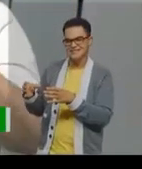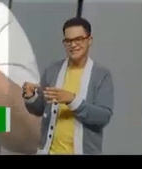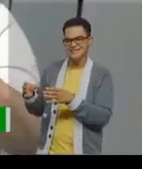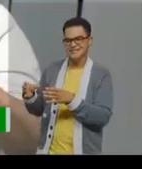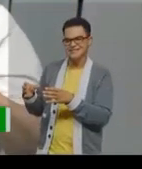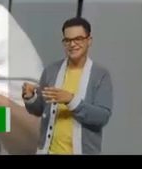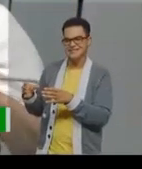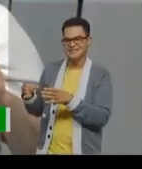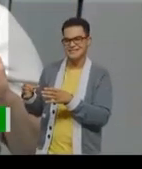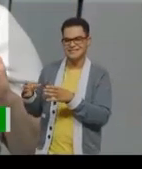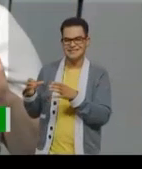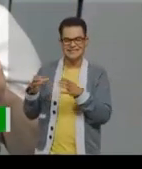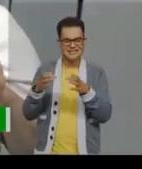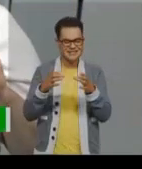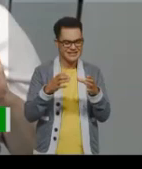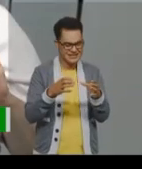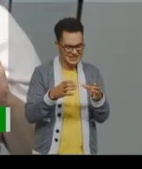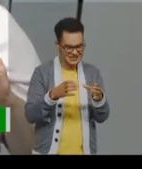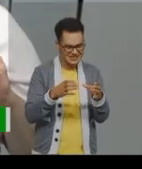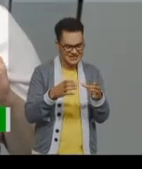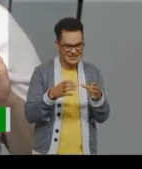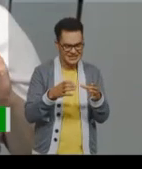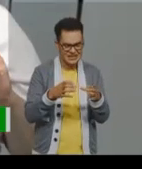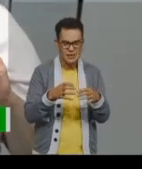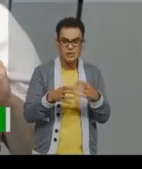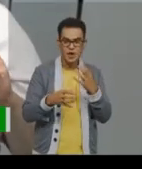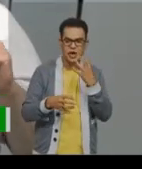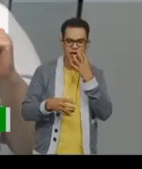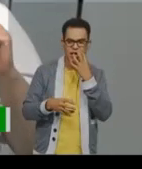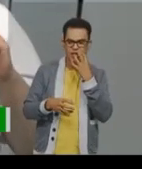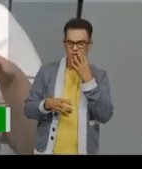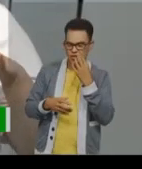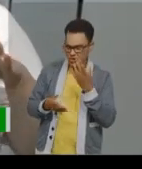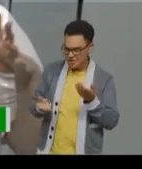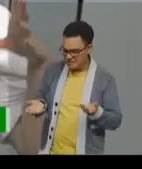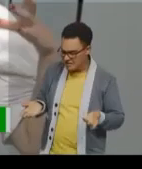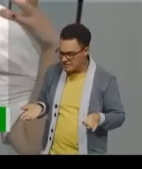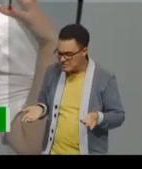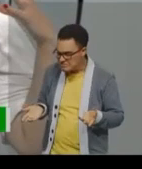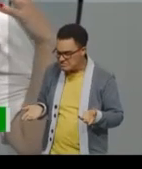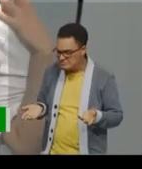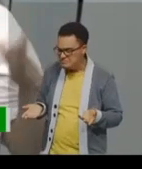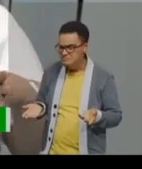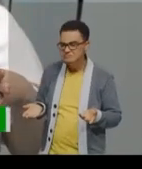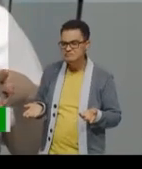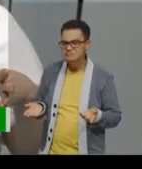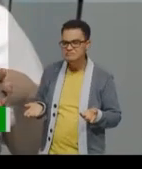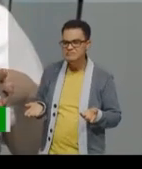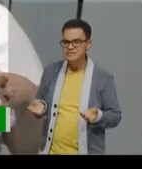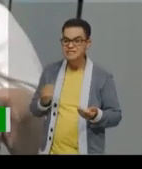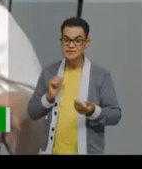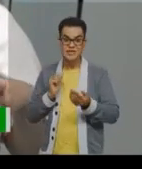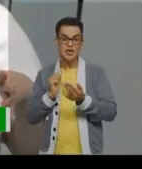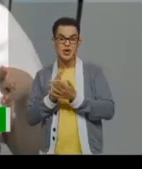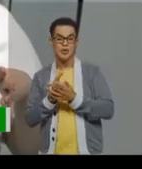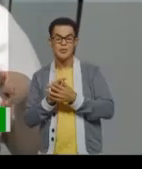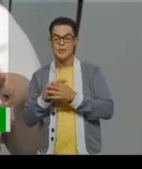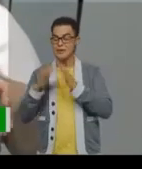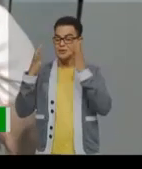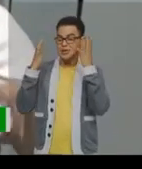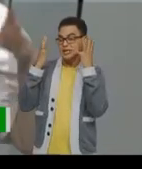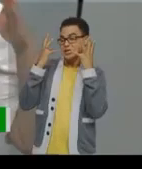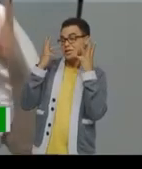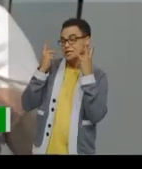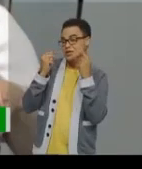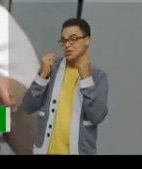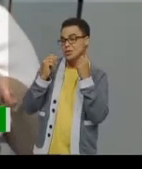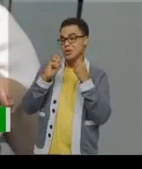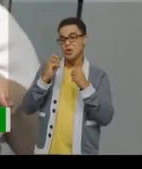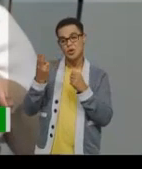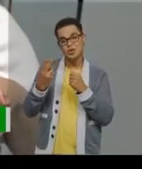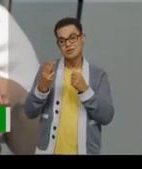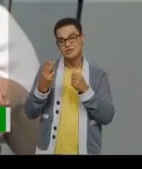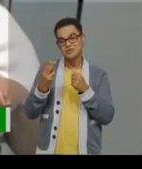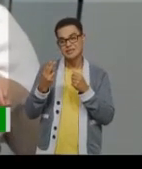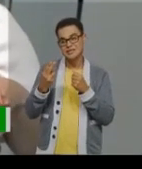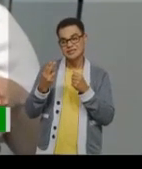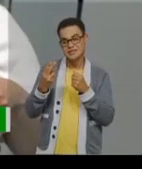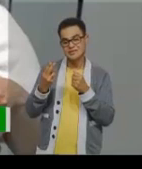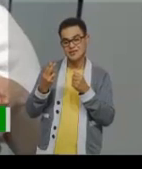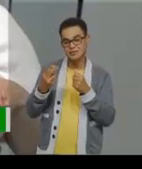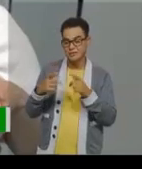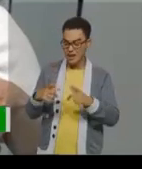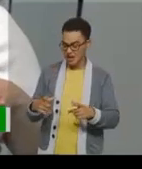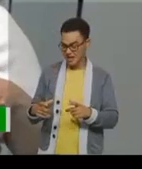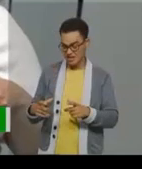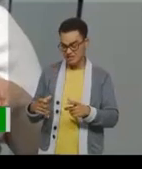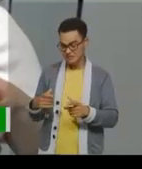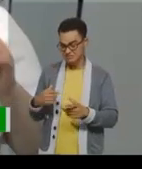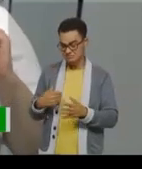Para o cachorro vai fazer a diferença se você comprou o prato mais bonito ou se você usou uma lata de goiabada?